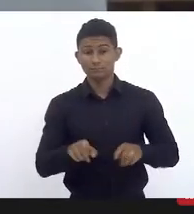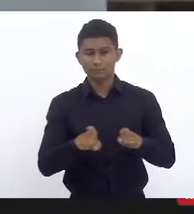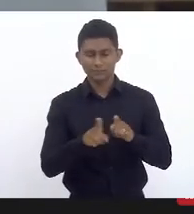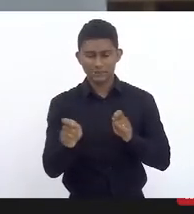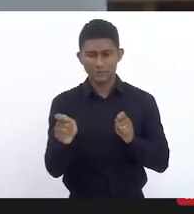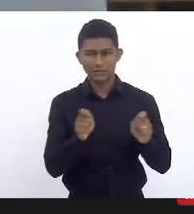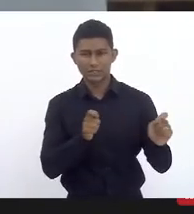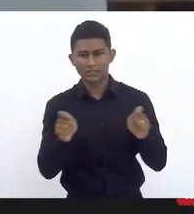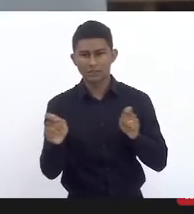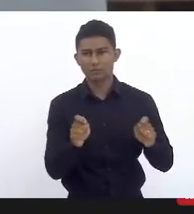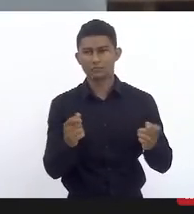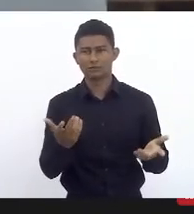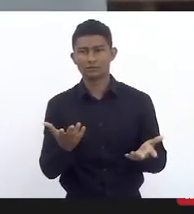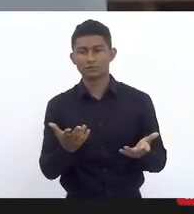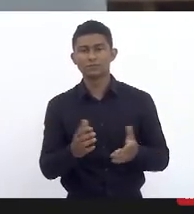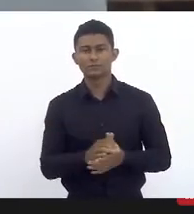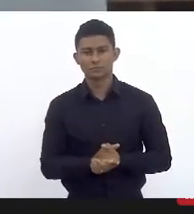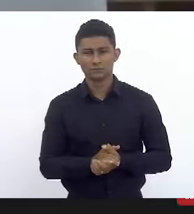aí